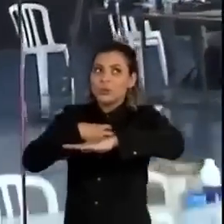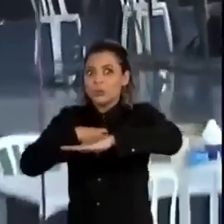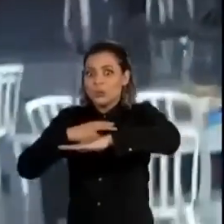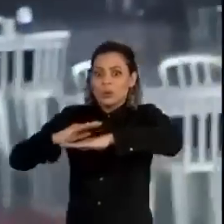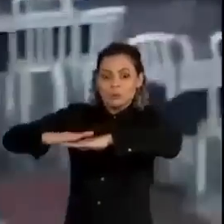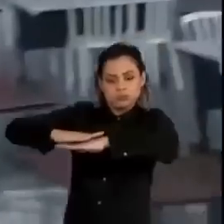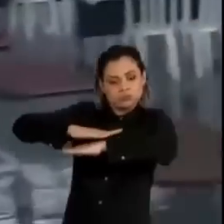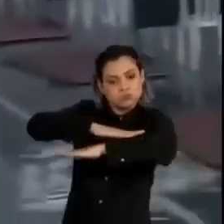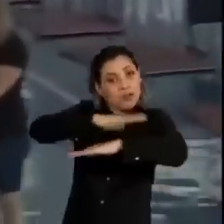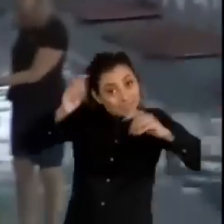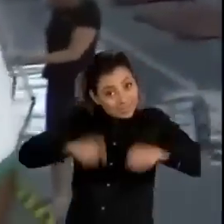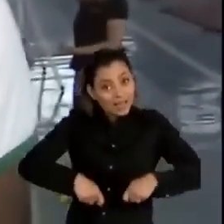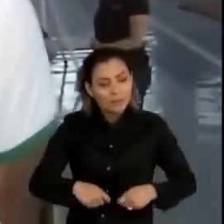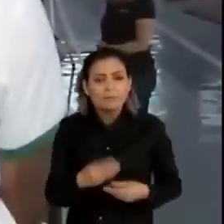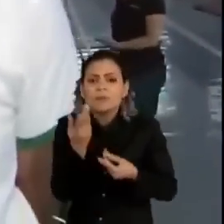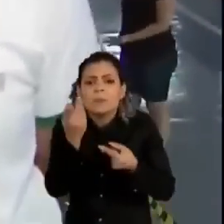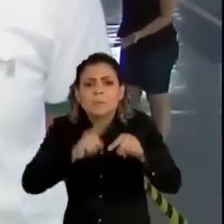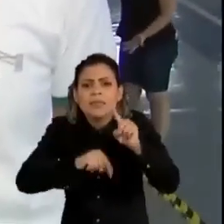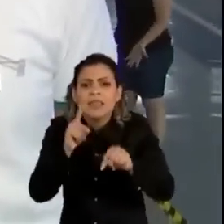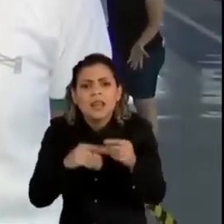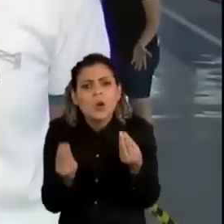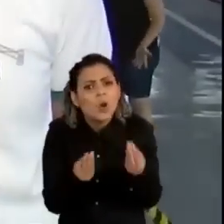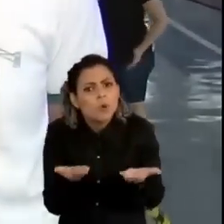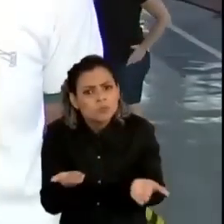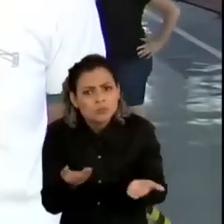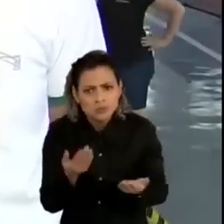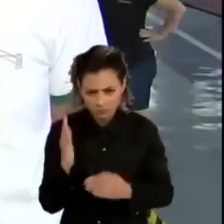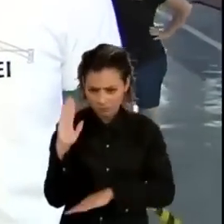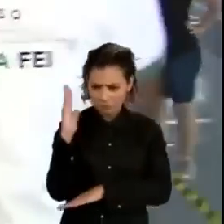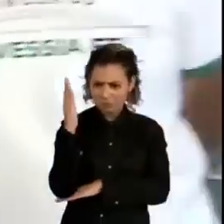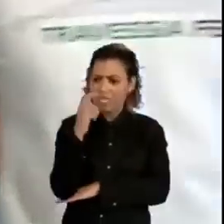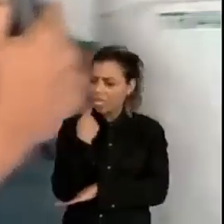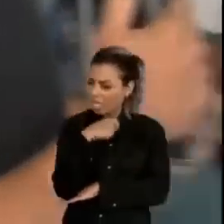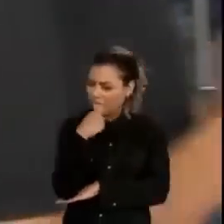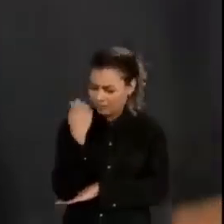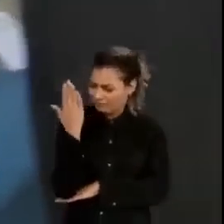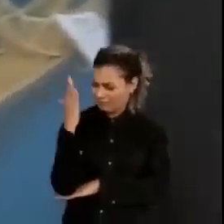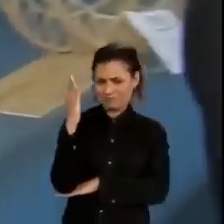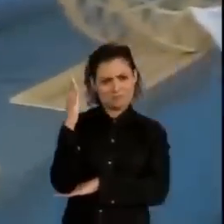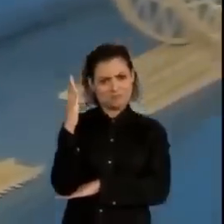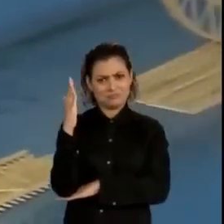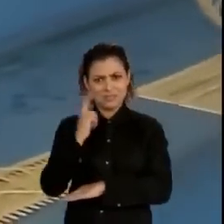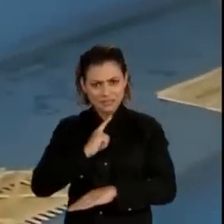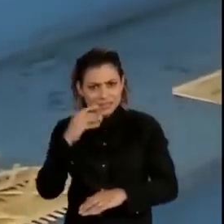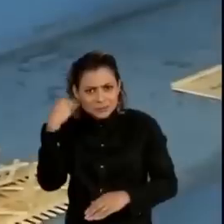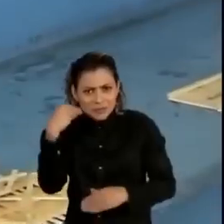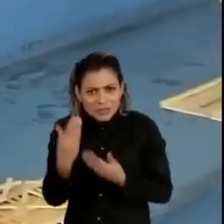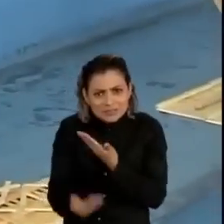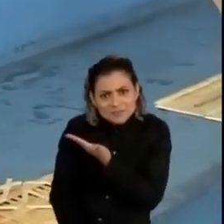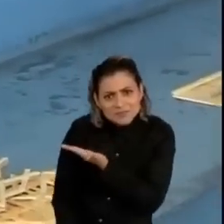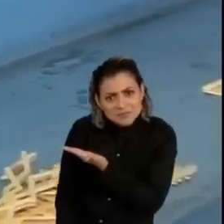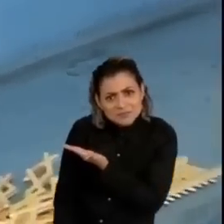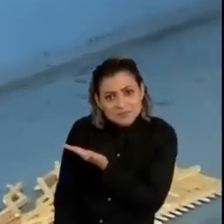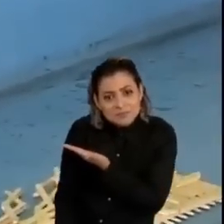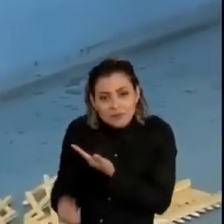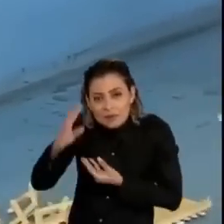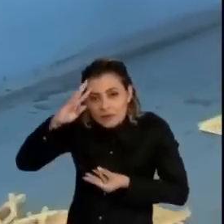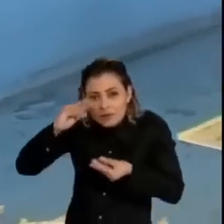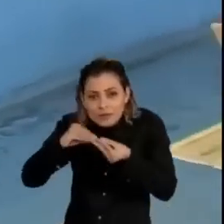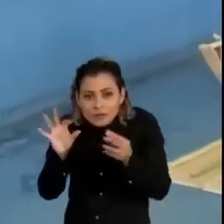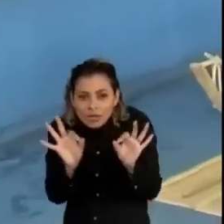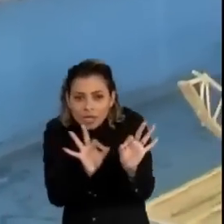também. Legal. E os materiais usados, né, palito, os alunos já têm essa experiência também de entender